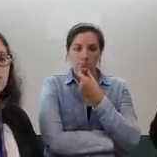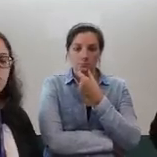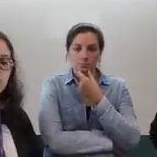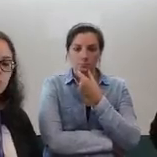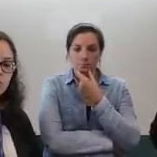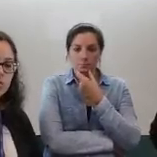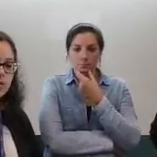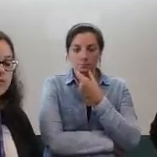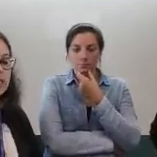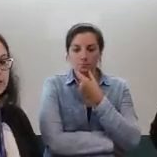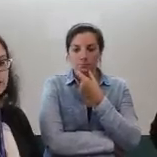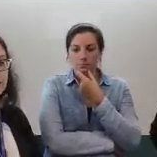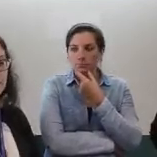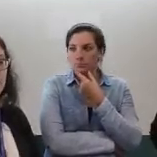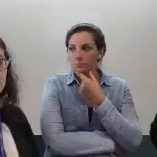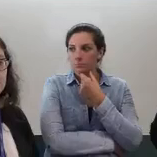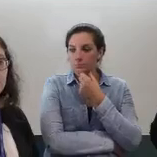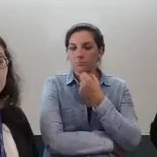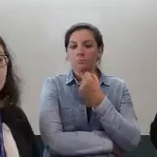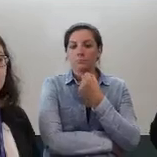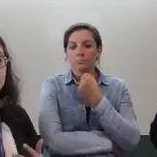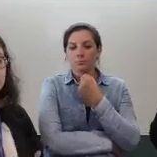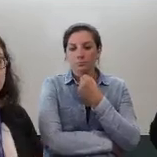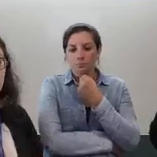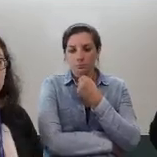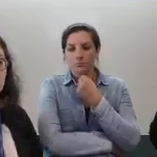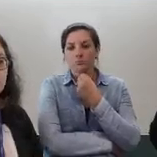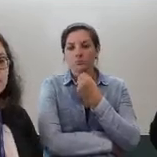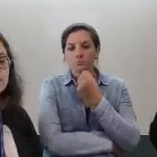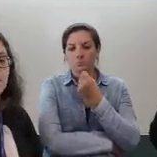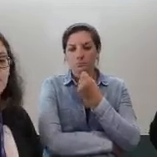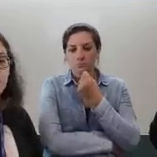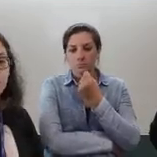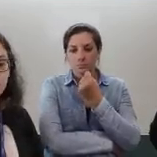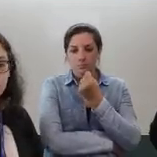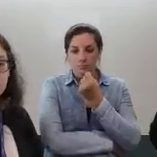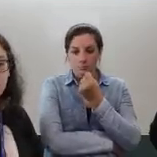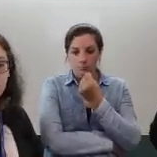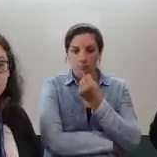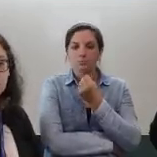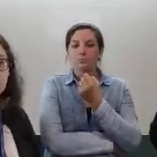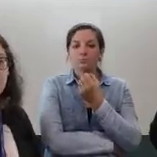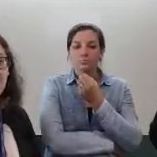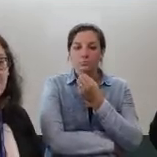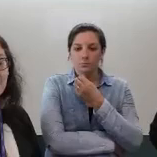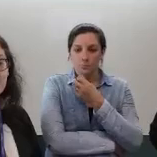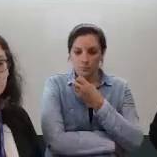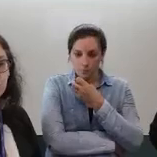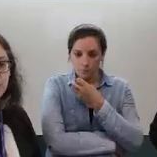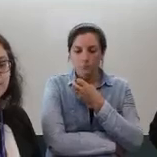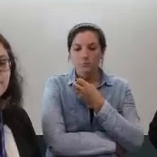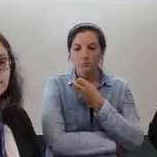autores. O título do livro tem que estar em negrito. Vai ter a cidade de publicação, 2 pontos,